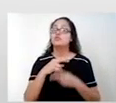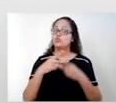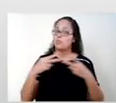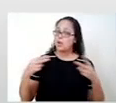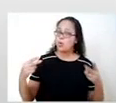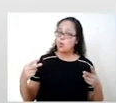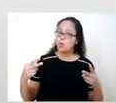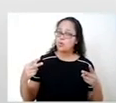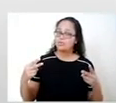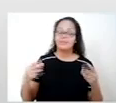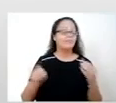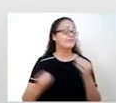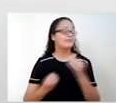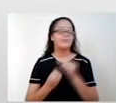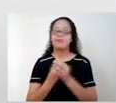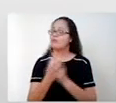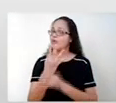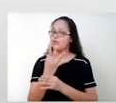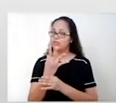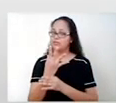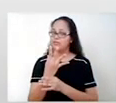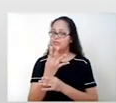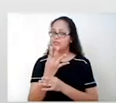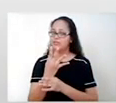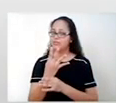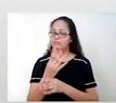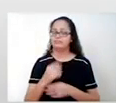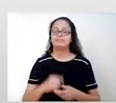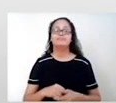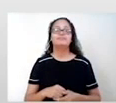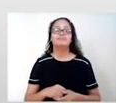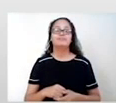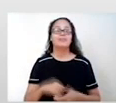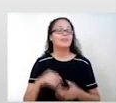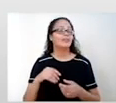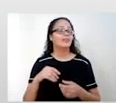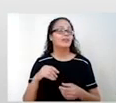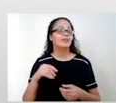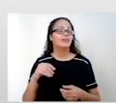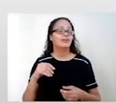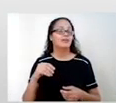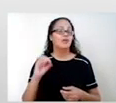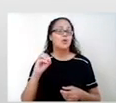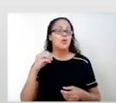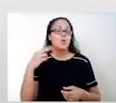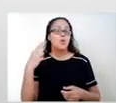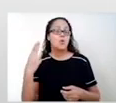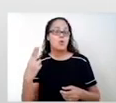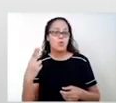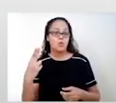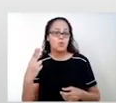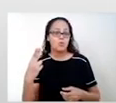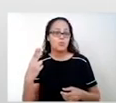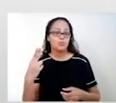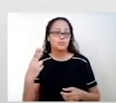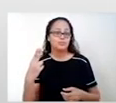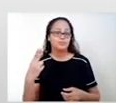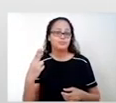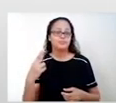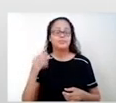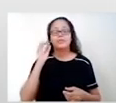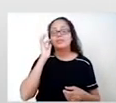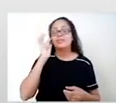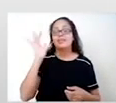não aconteceu, que é fruto da minha imaginação, ela é irreal. Ou para redefinir obras de arte que são criadas a partir